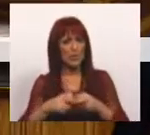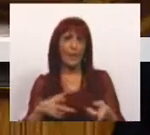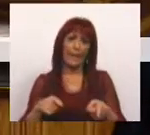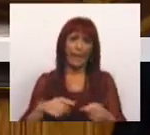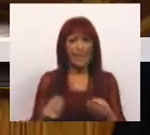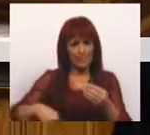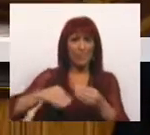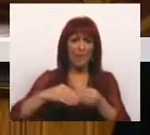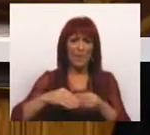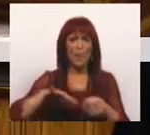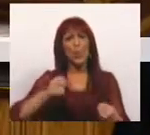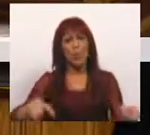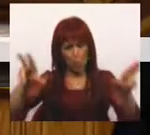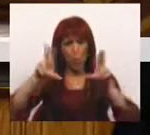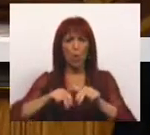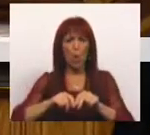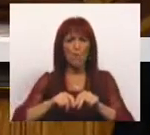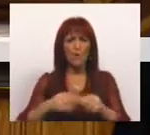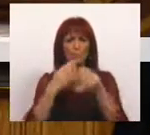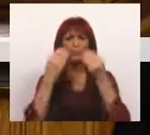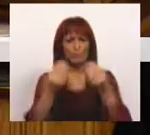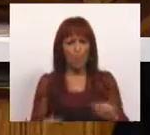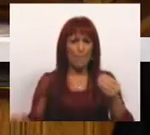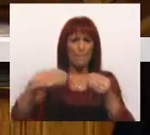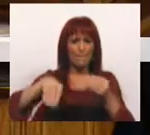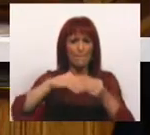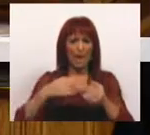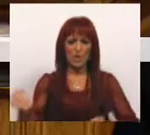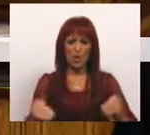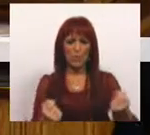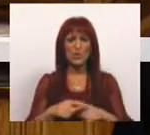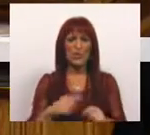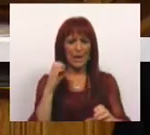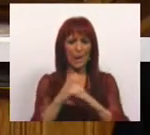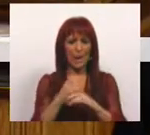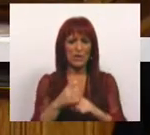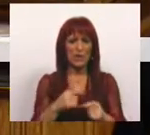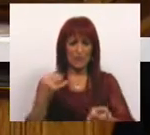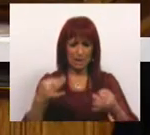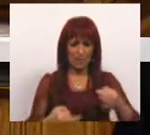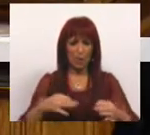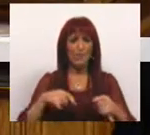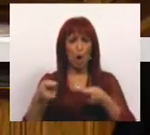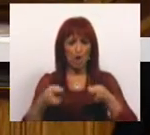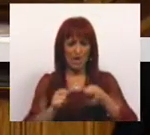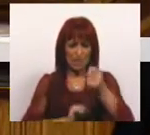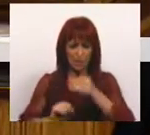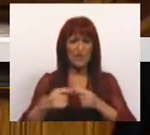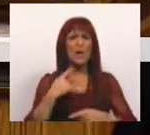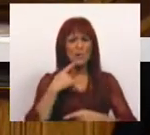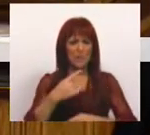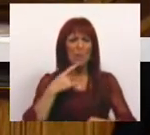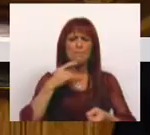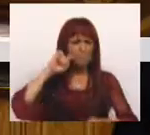pois, acrescentada uma nova injustiça. Os motoristas de veículos pesados e maquinistas e as suas organizações têm